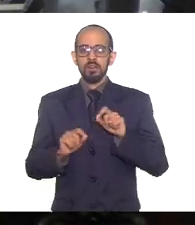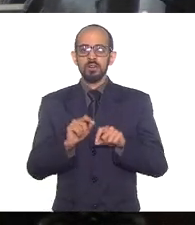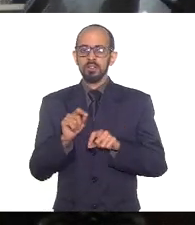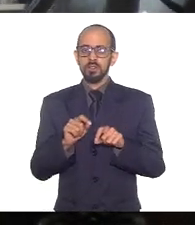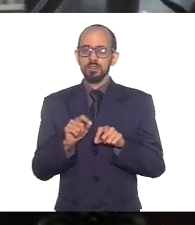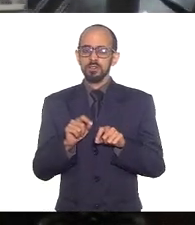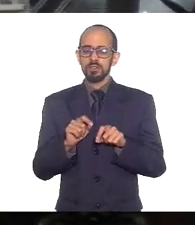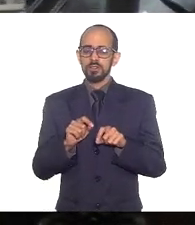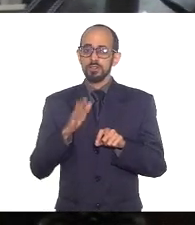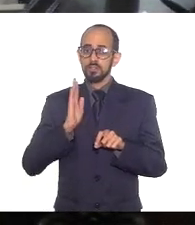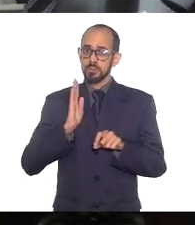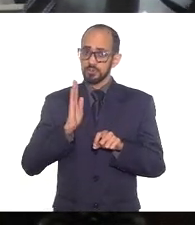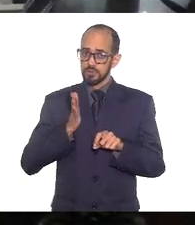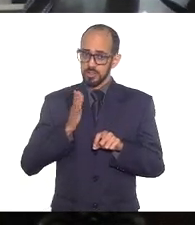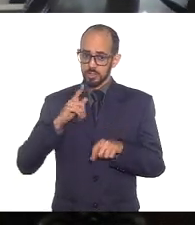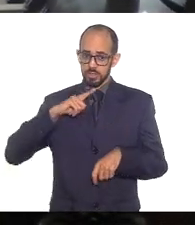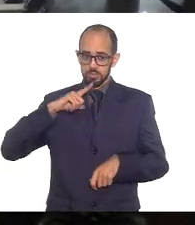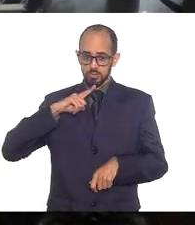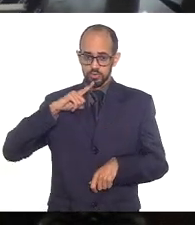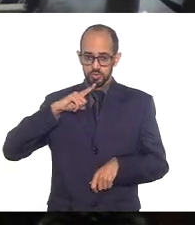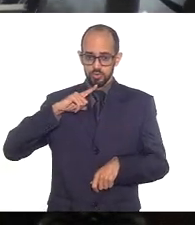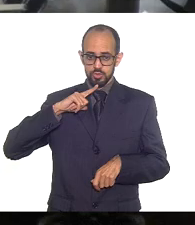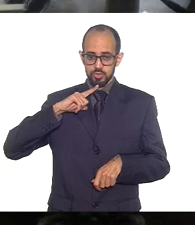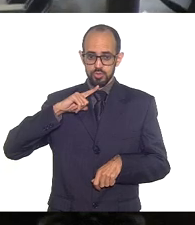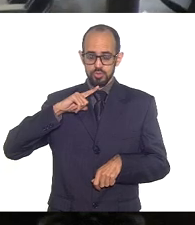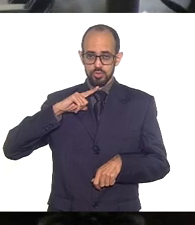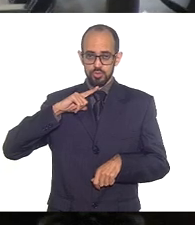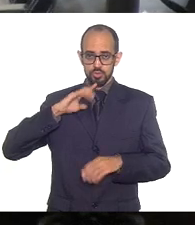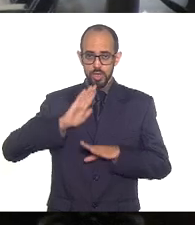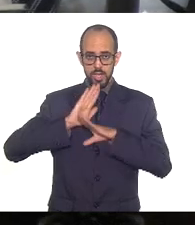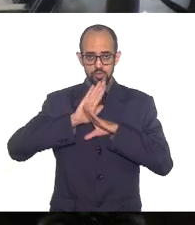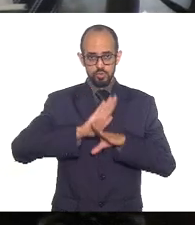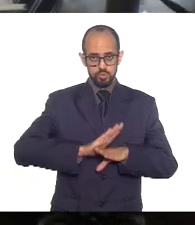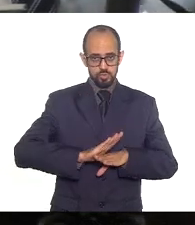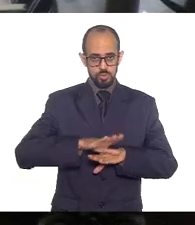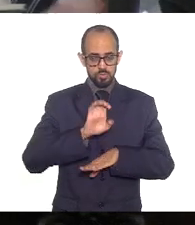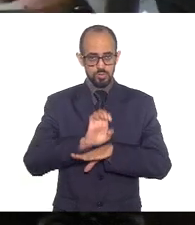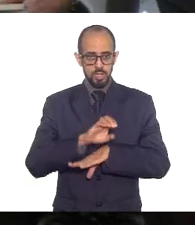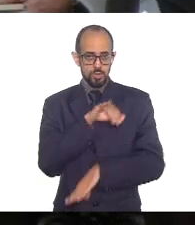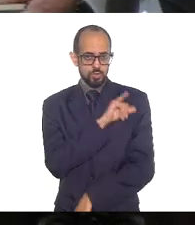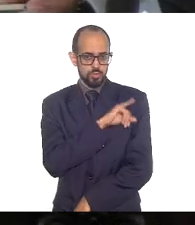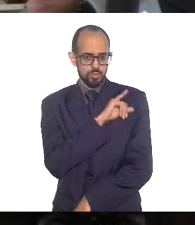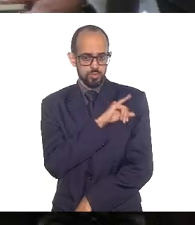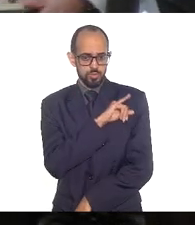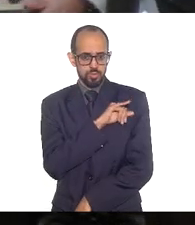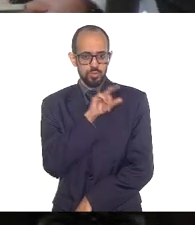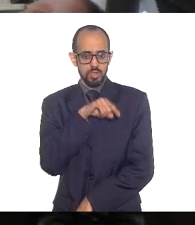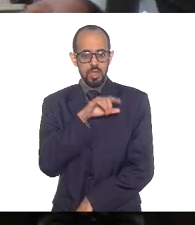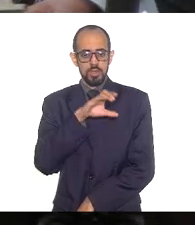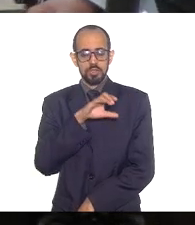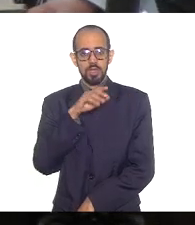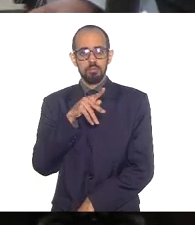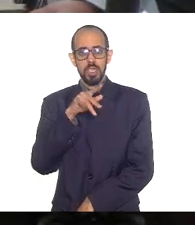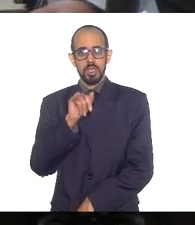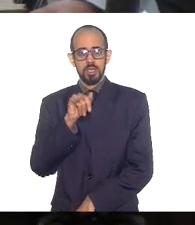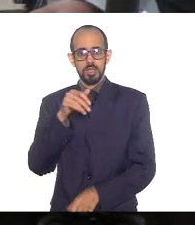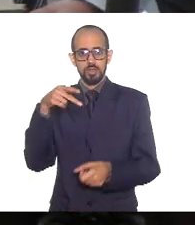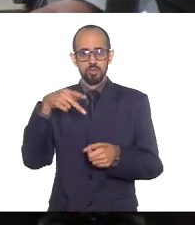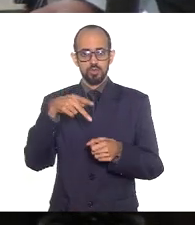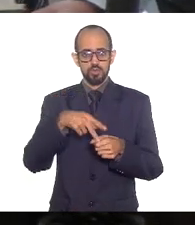já trouxe o benefício ao estado do Rio de Janeiro que é a CPI dos royalties